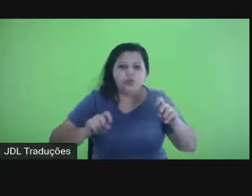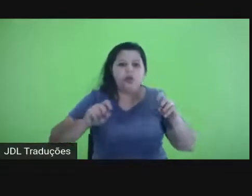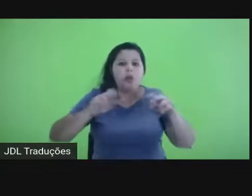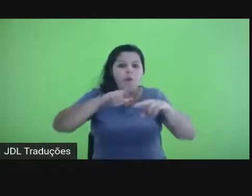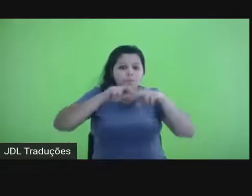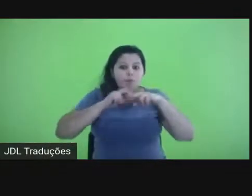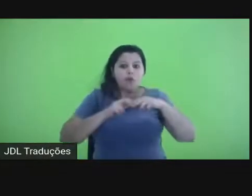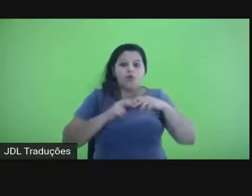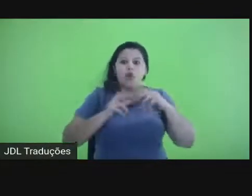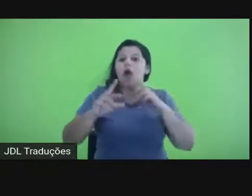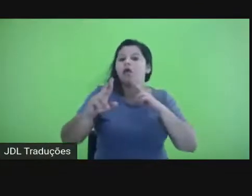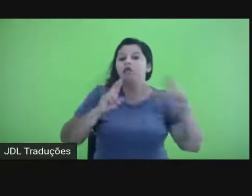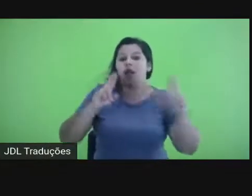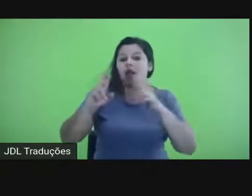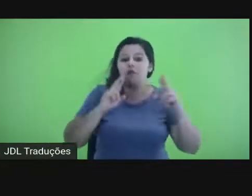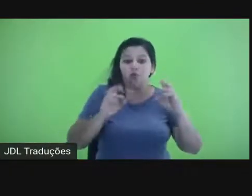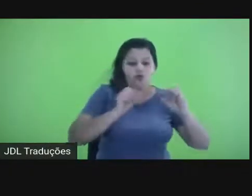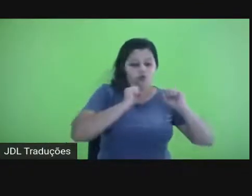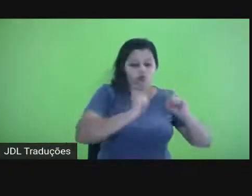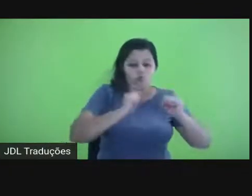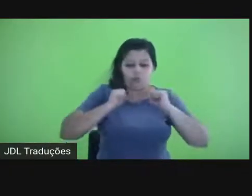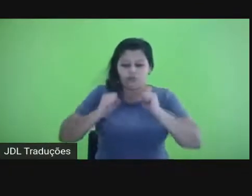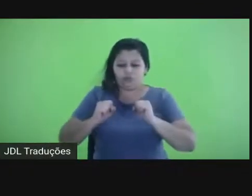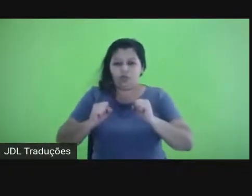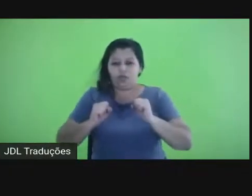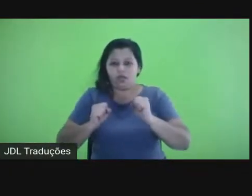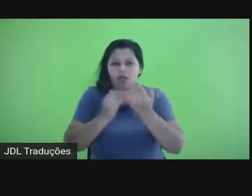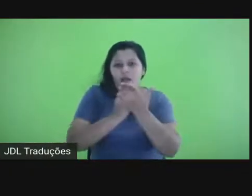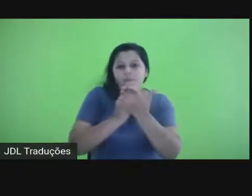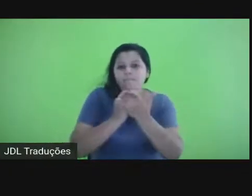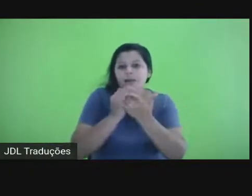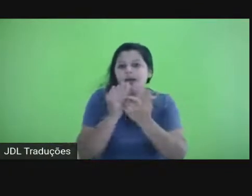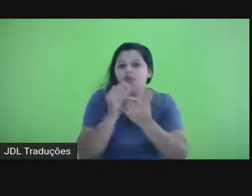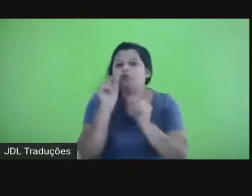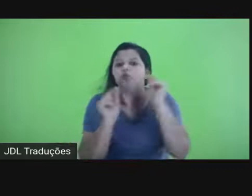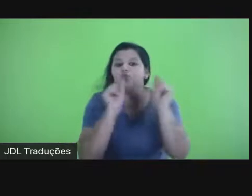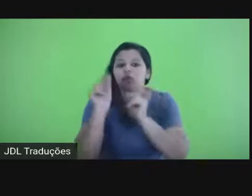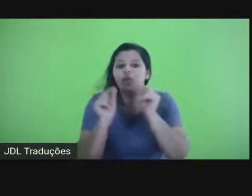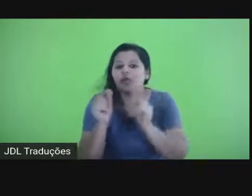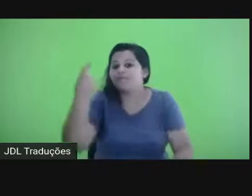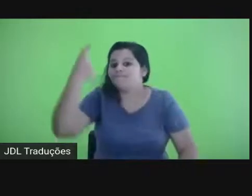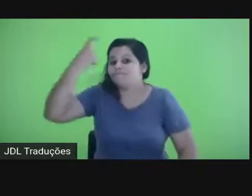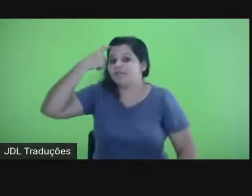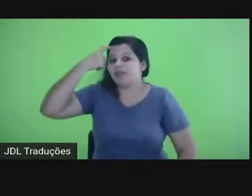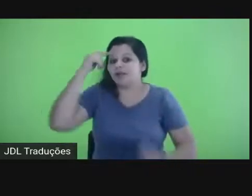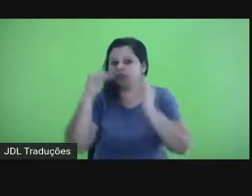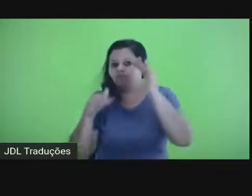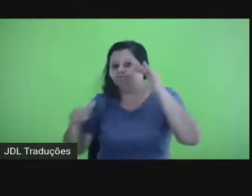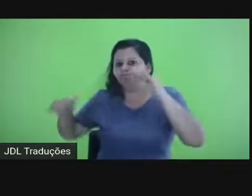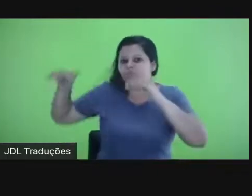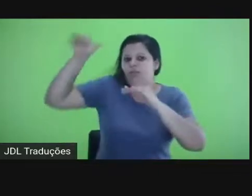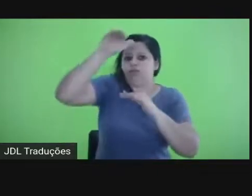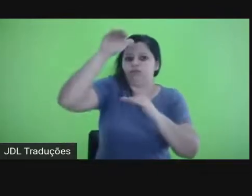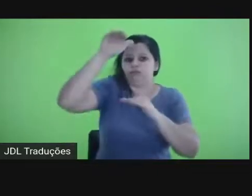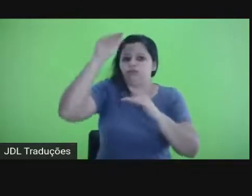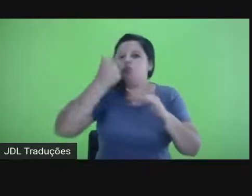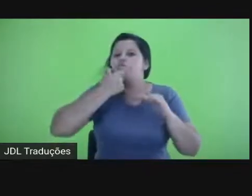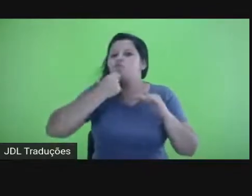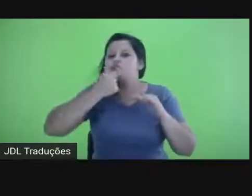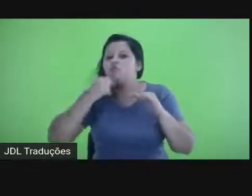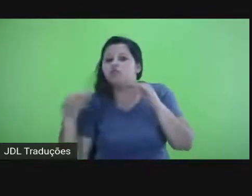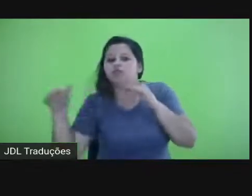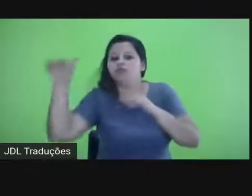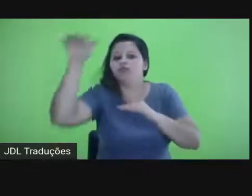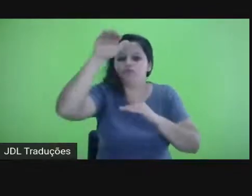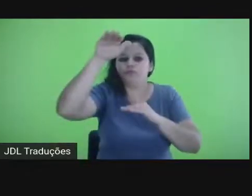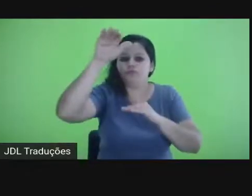poder são desenhadas a partir dessa mentalidade supremacista. E isso está espelhado no espaço das cidades. E